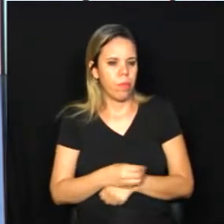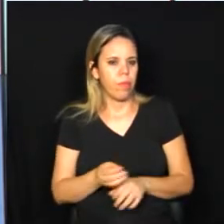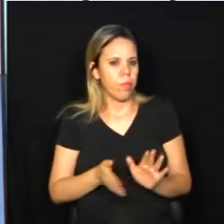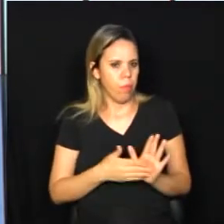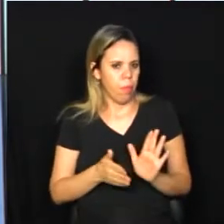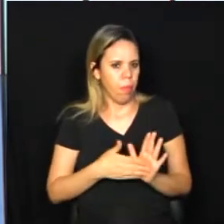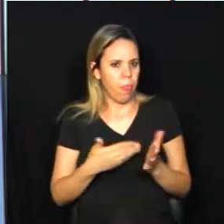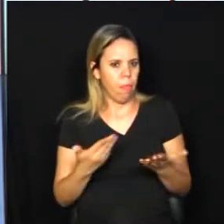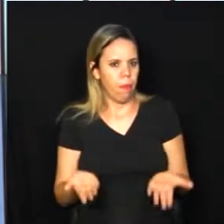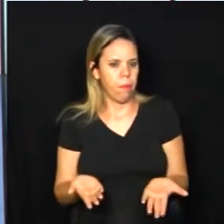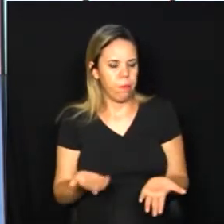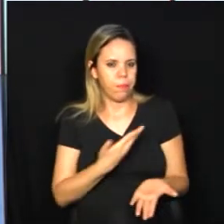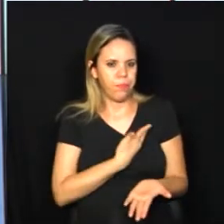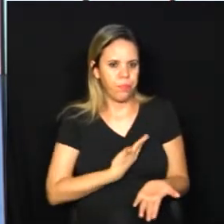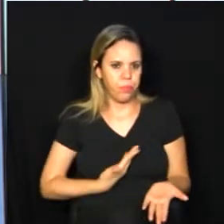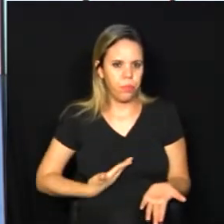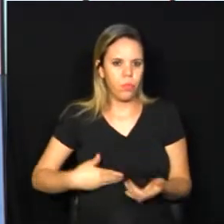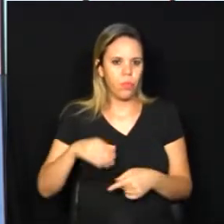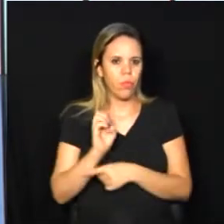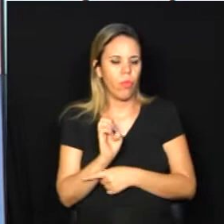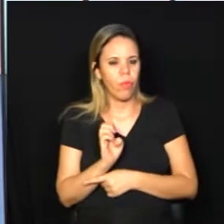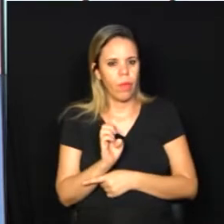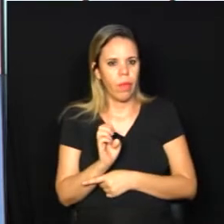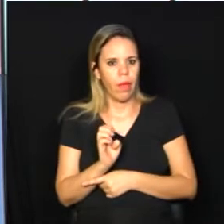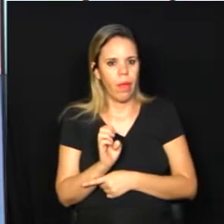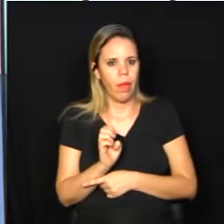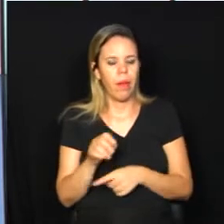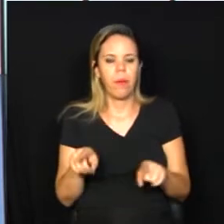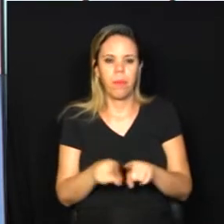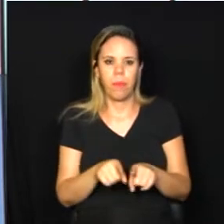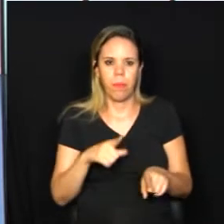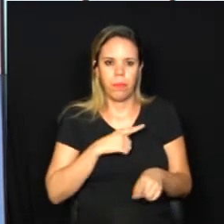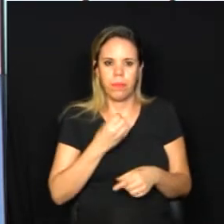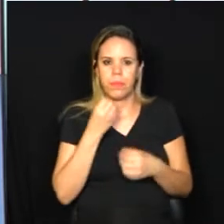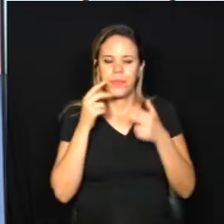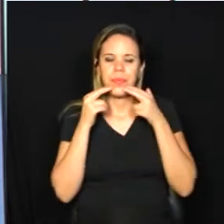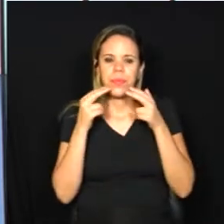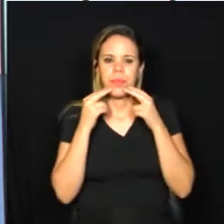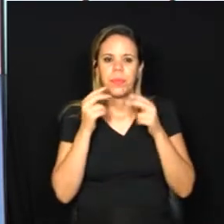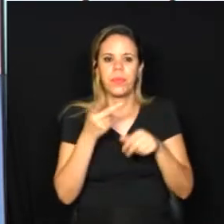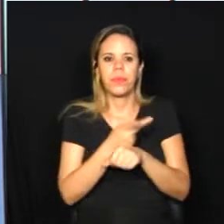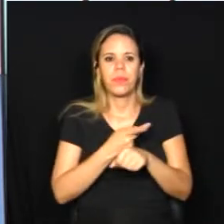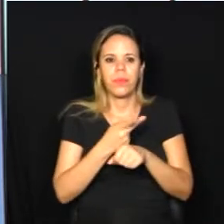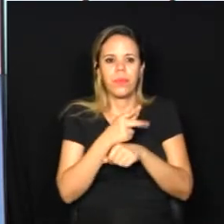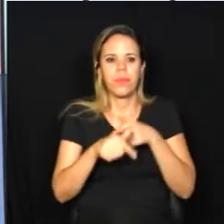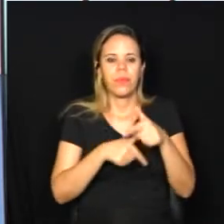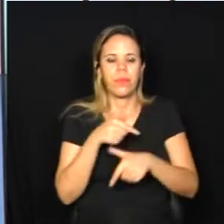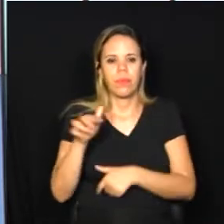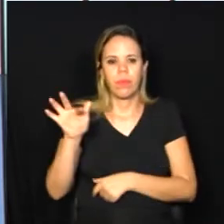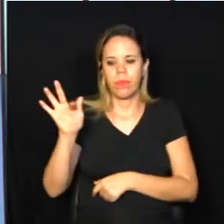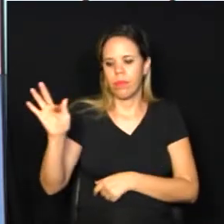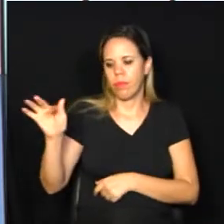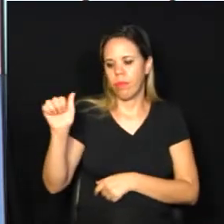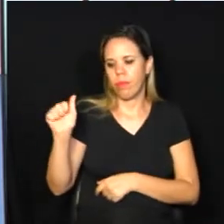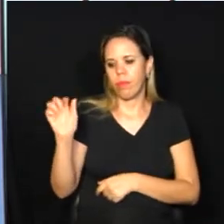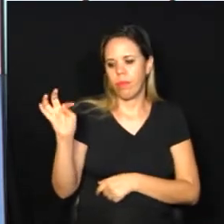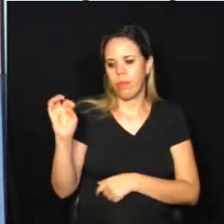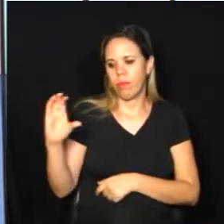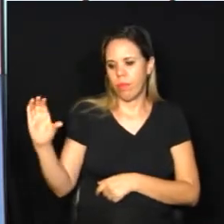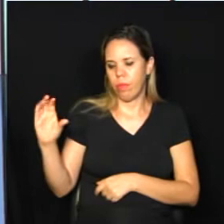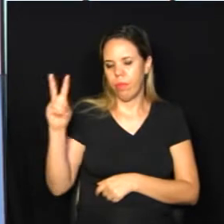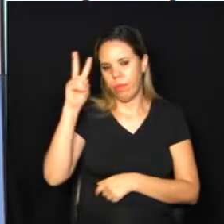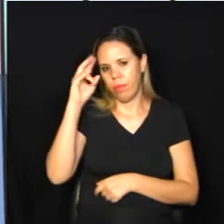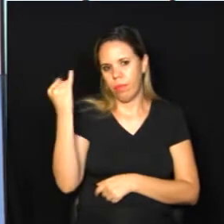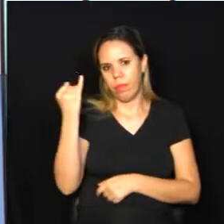oferecidos pelo governo estadual. E tem também boa notícia para quem procura uma FATEC. É importante a gente lembrar